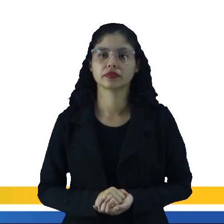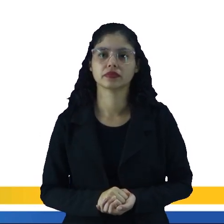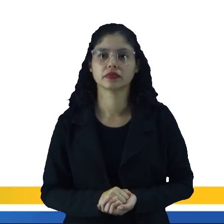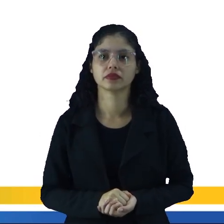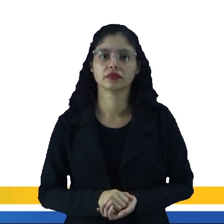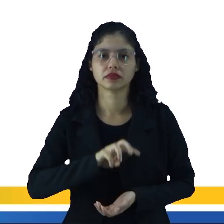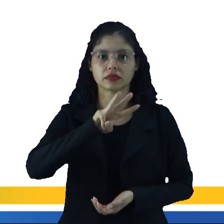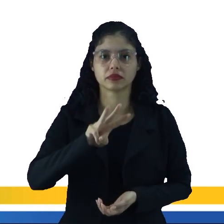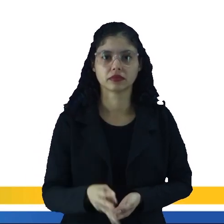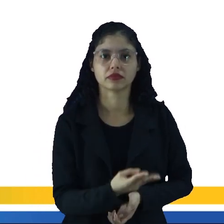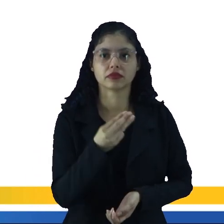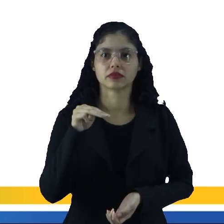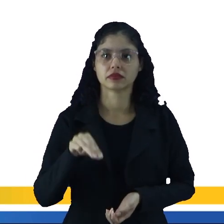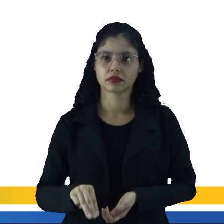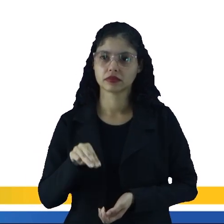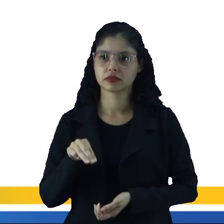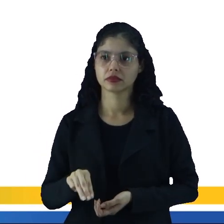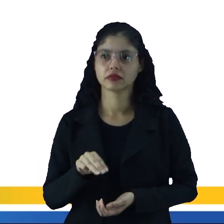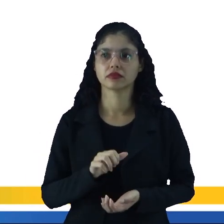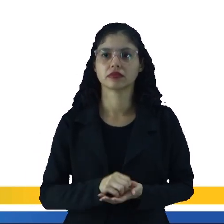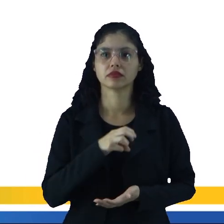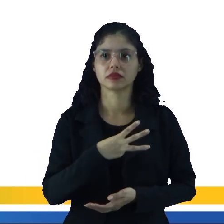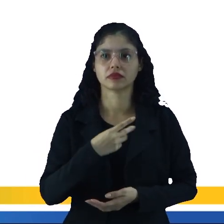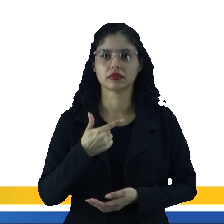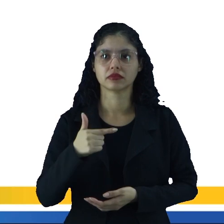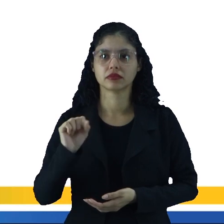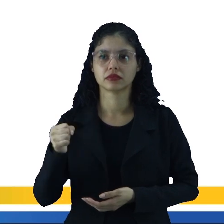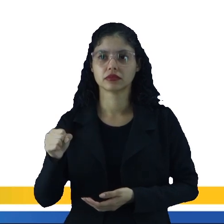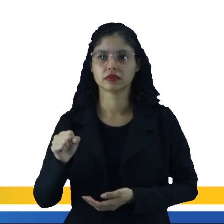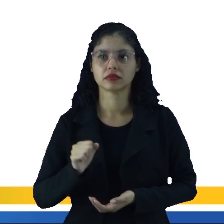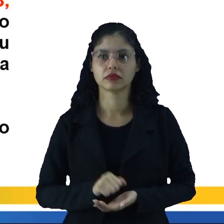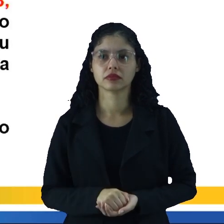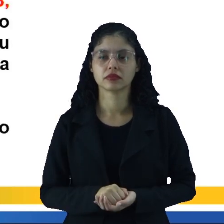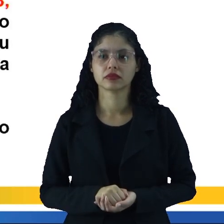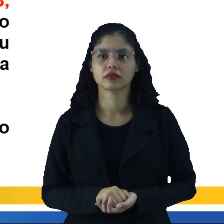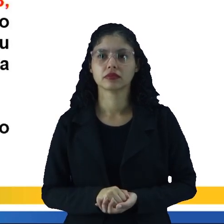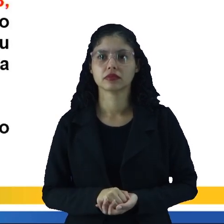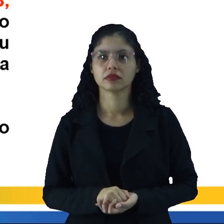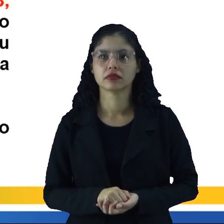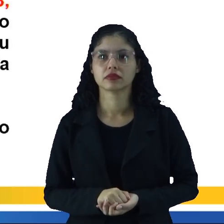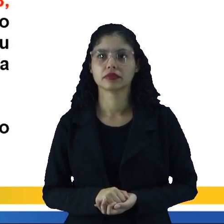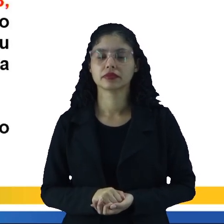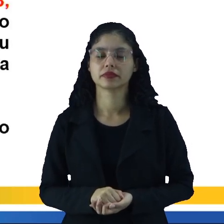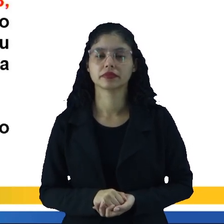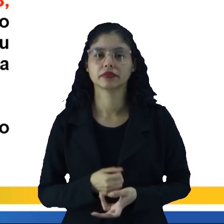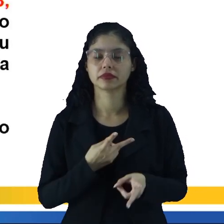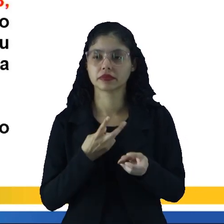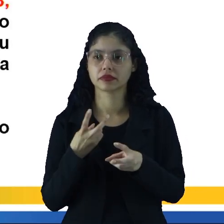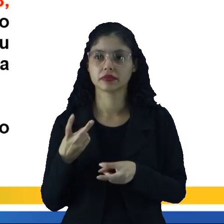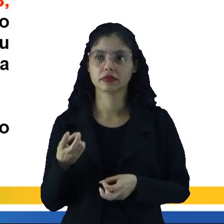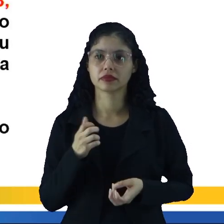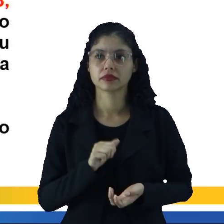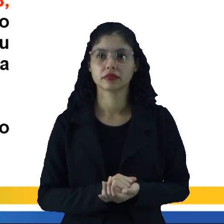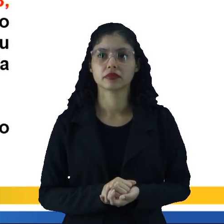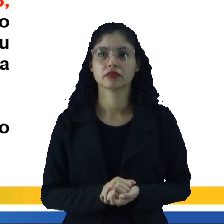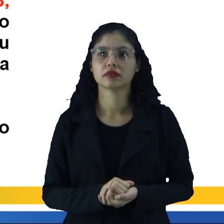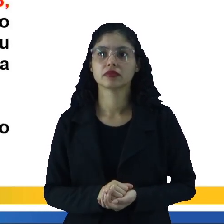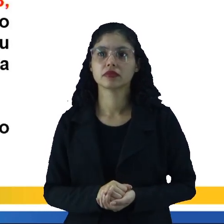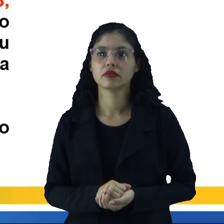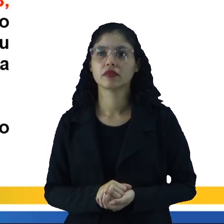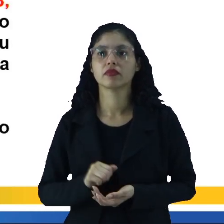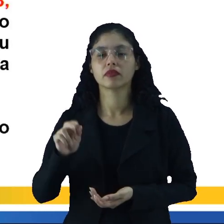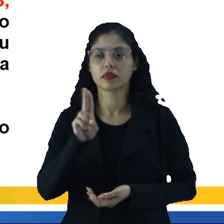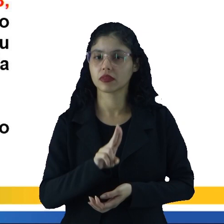pagar. 3.000 minutos. 328. Então, repare aí